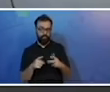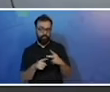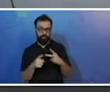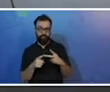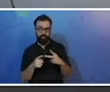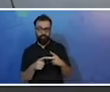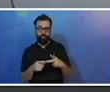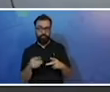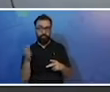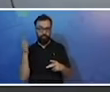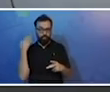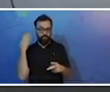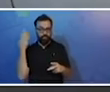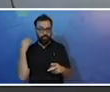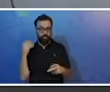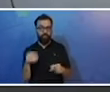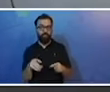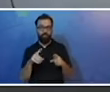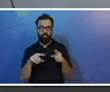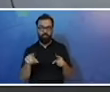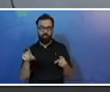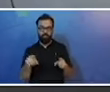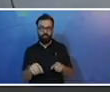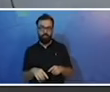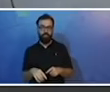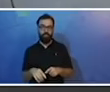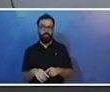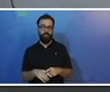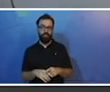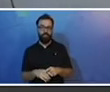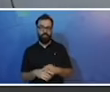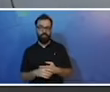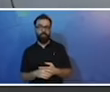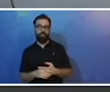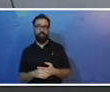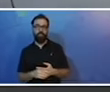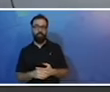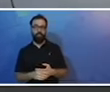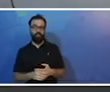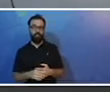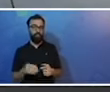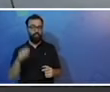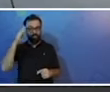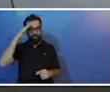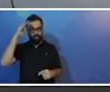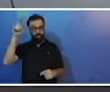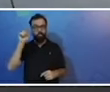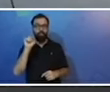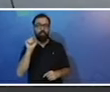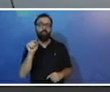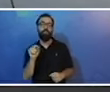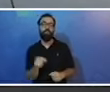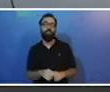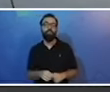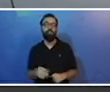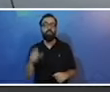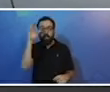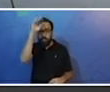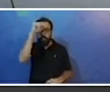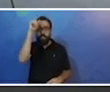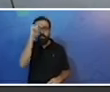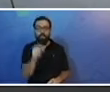antiga muito conhecida que é a música da velha Fiar os objetivos a gente sempre quer aprender